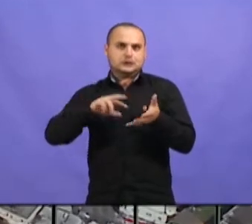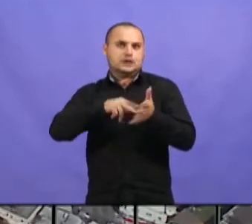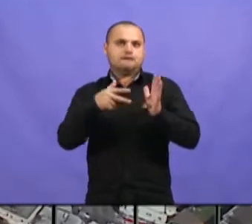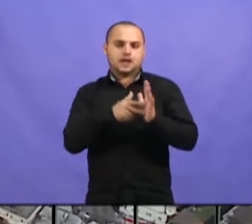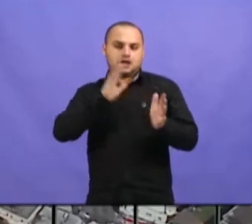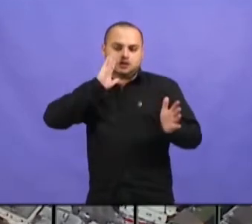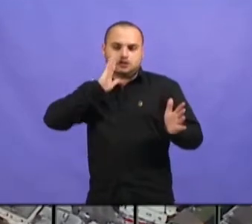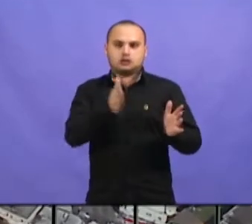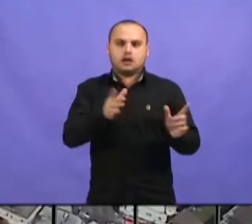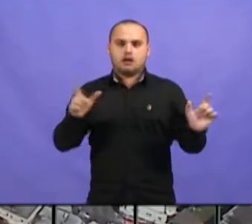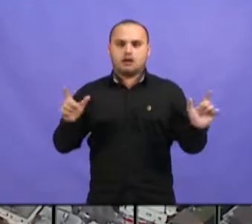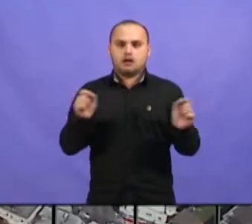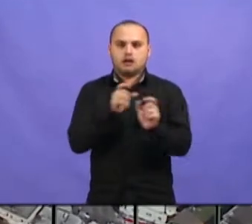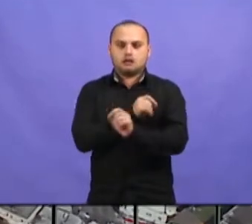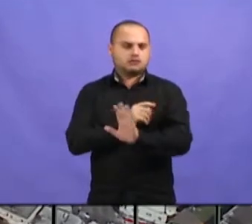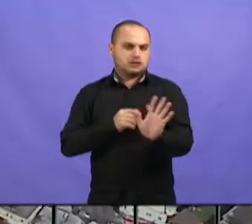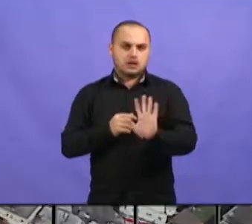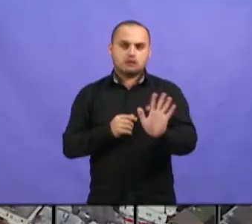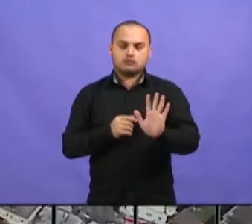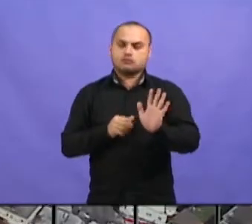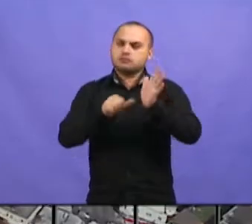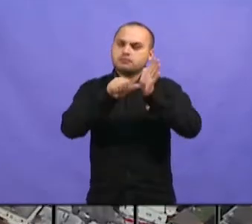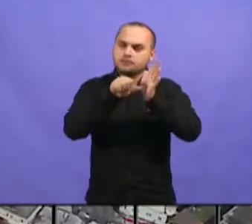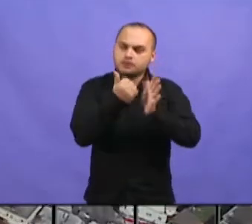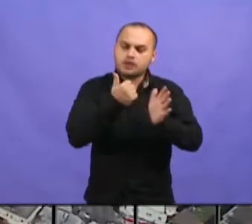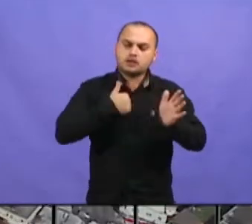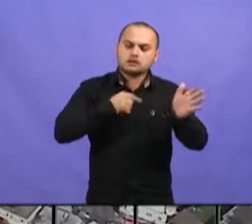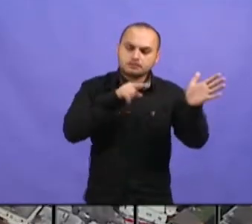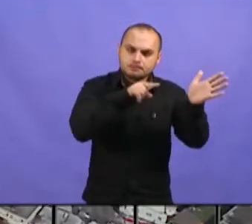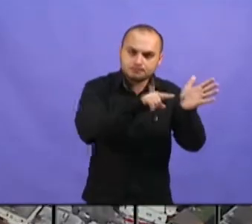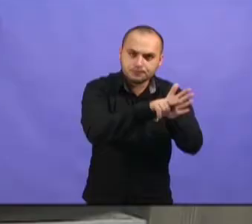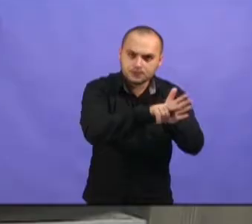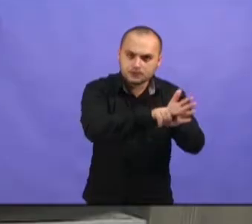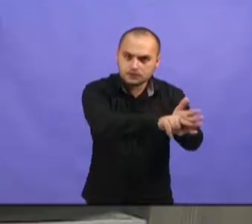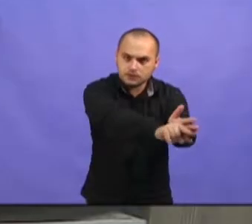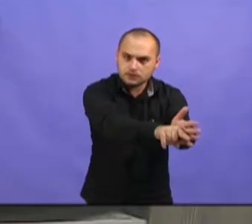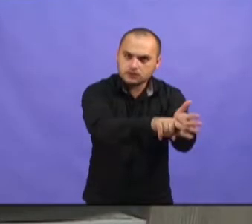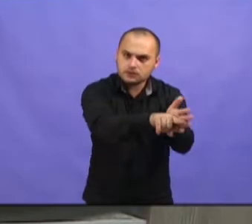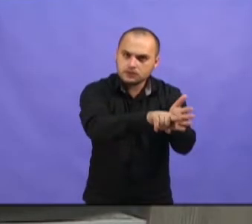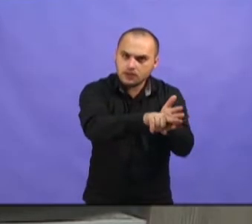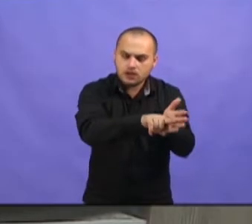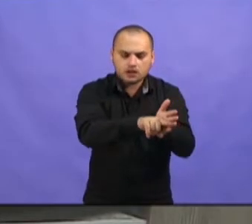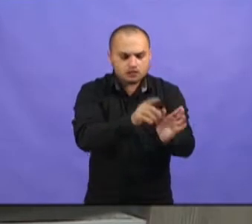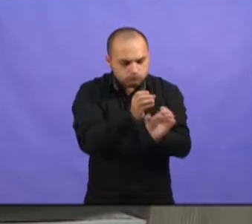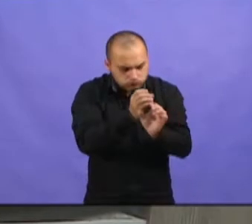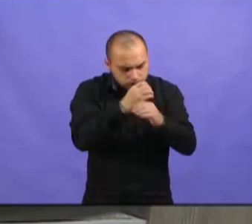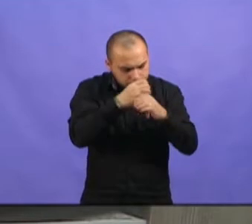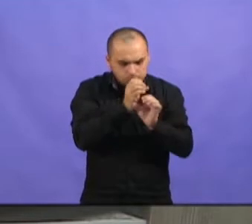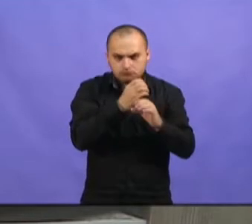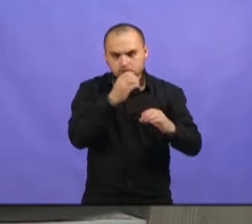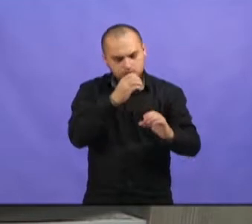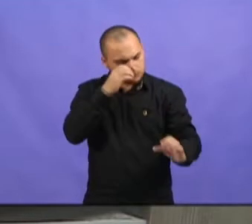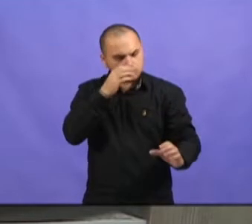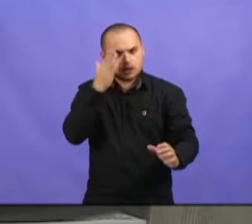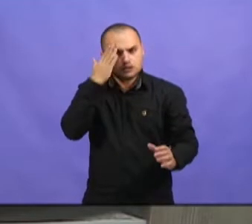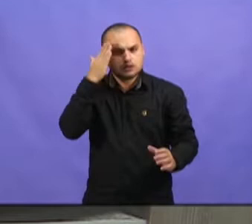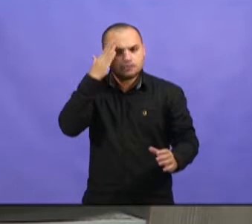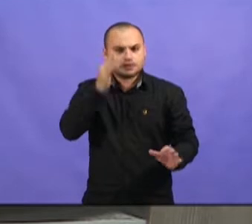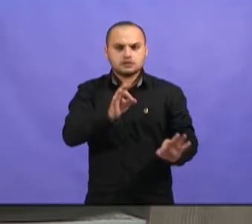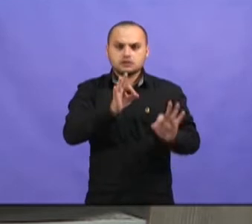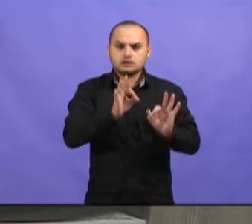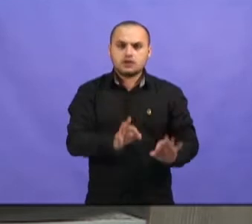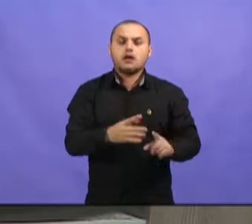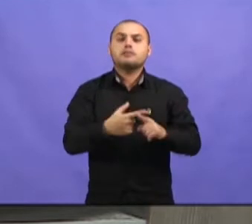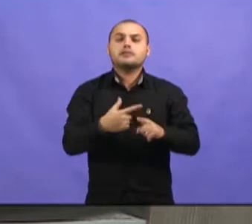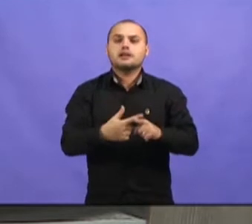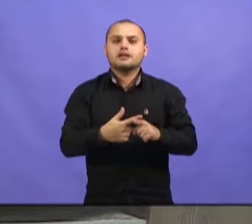o diagnóstico, não ter medo de buscar o diagnóstico, porque quanto antes a gente